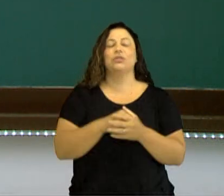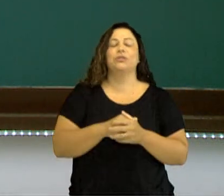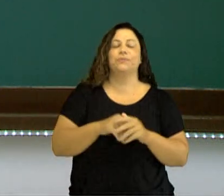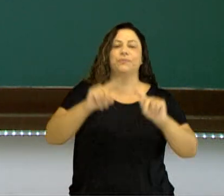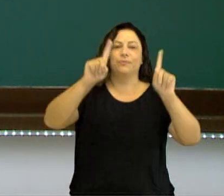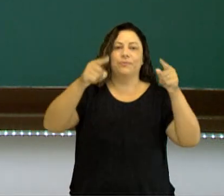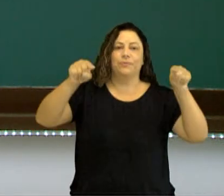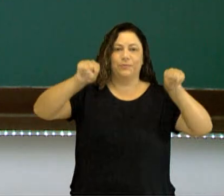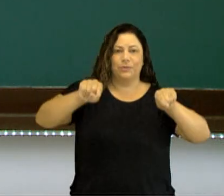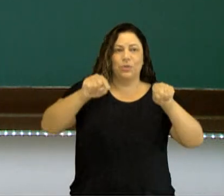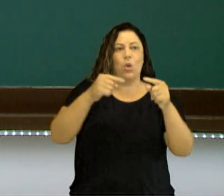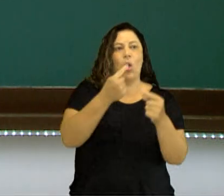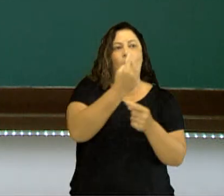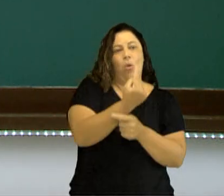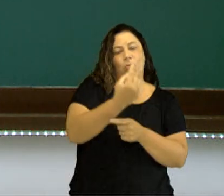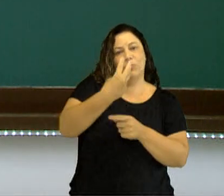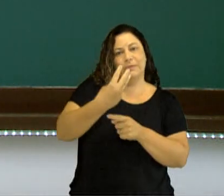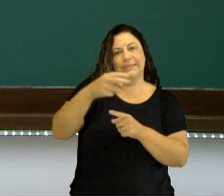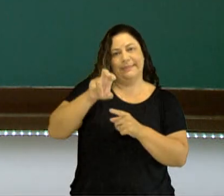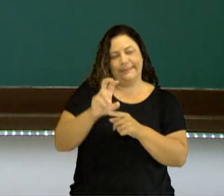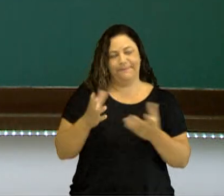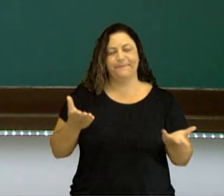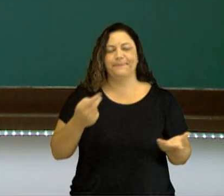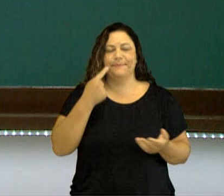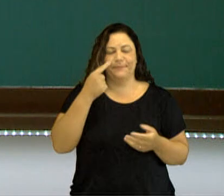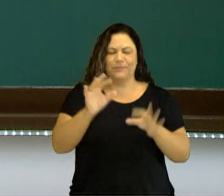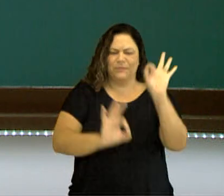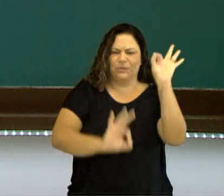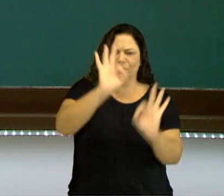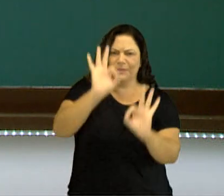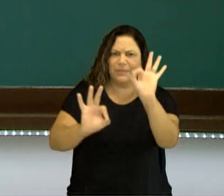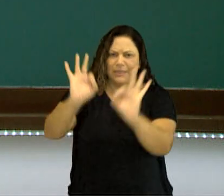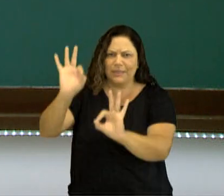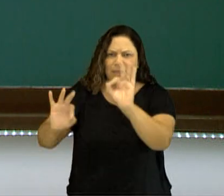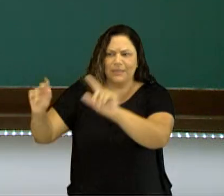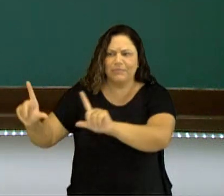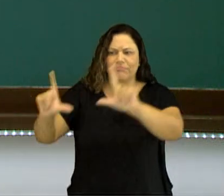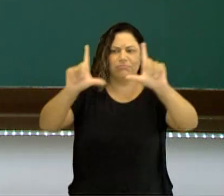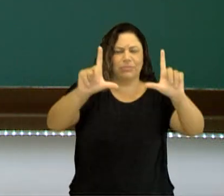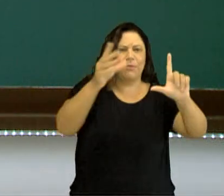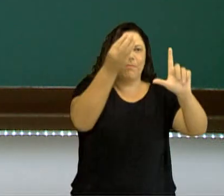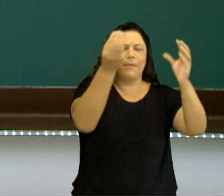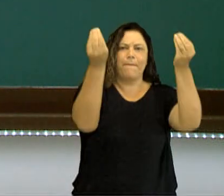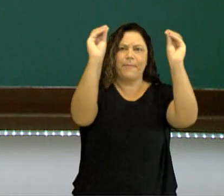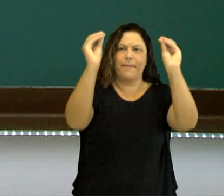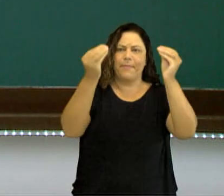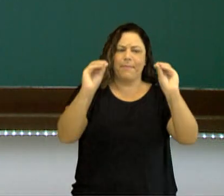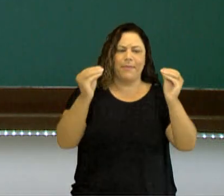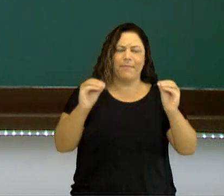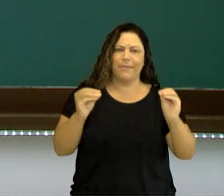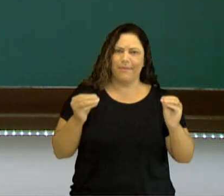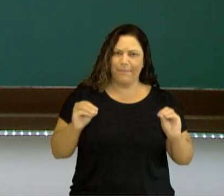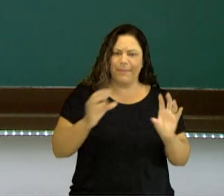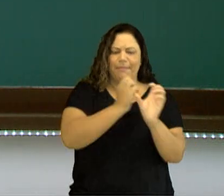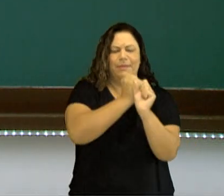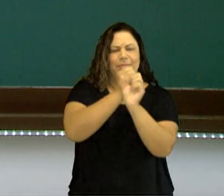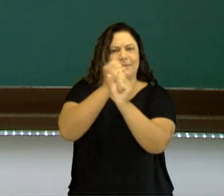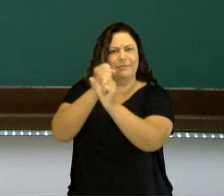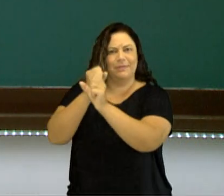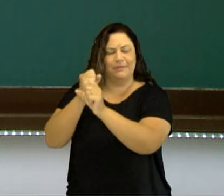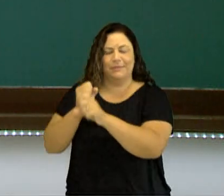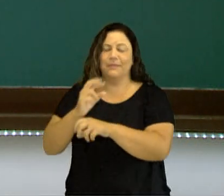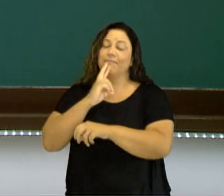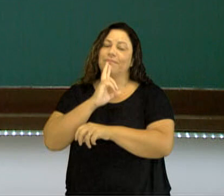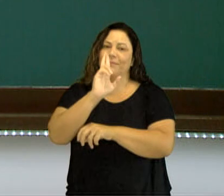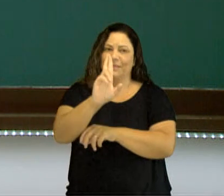1, 3 e 5. Então é importante que você faça, organize uma tabela de valores para não se perder nas continhas e depois formalize essa resposta,